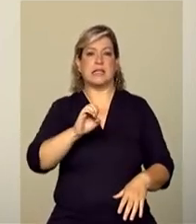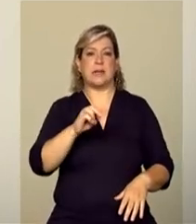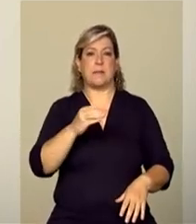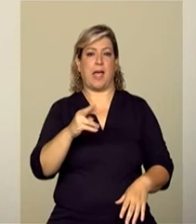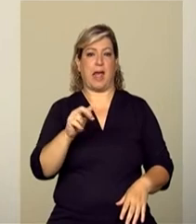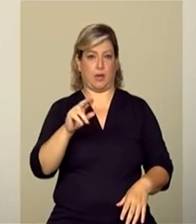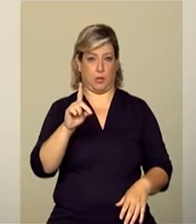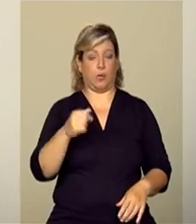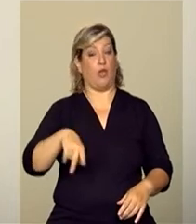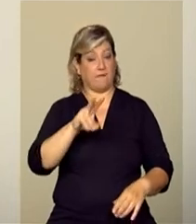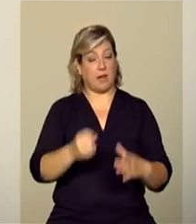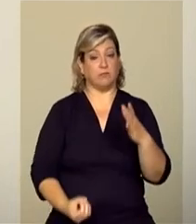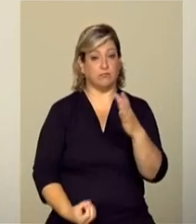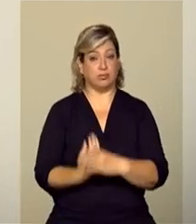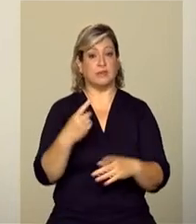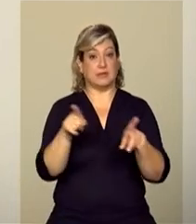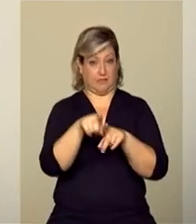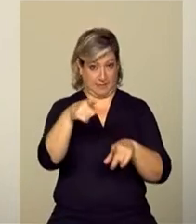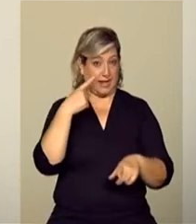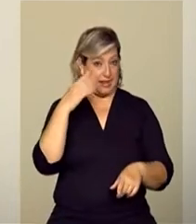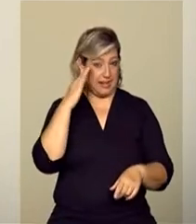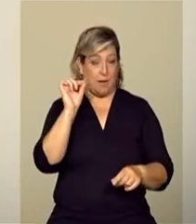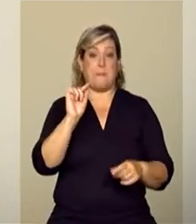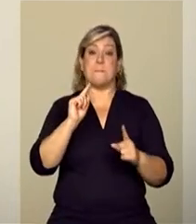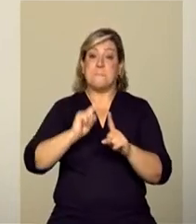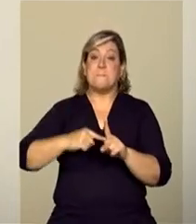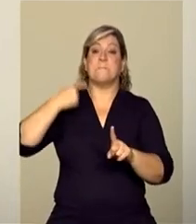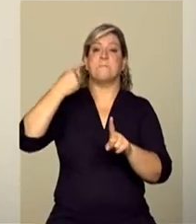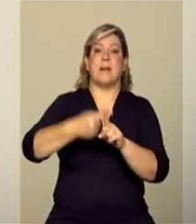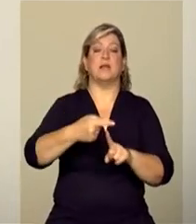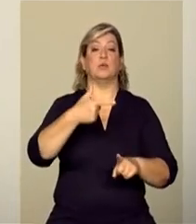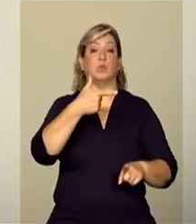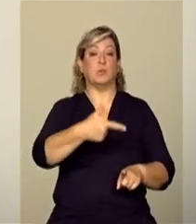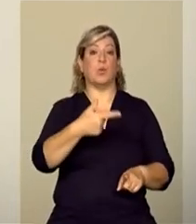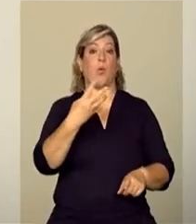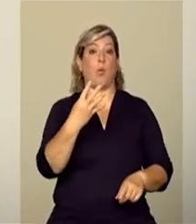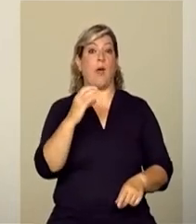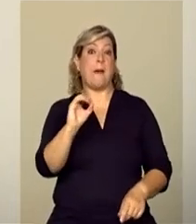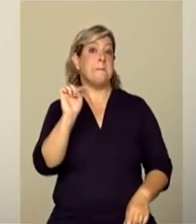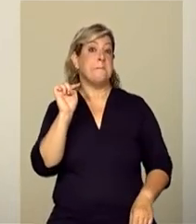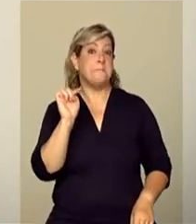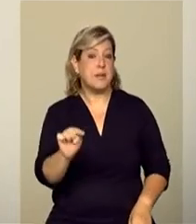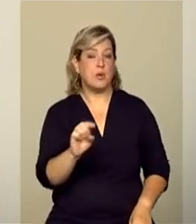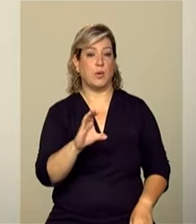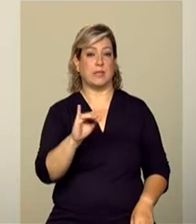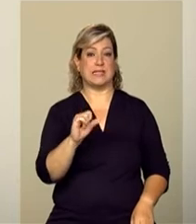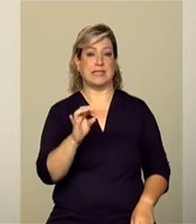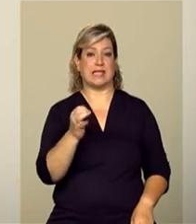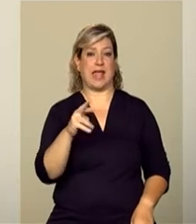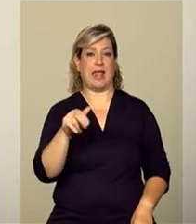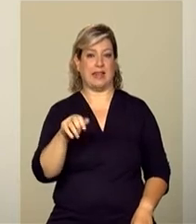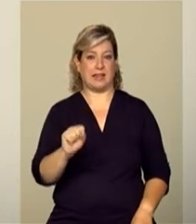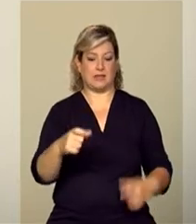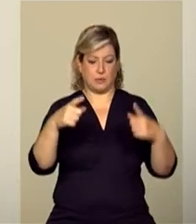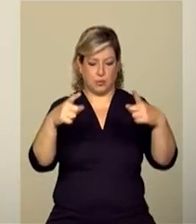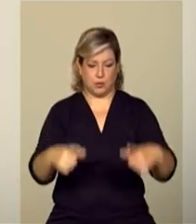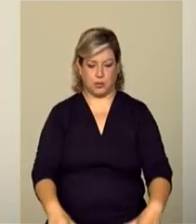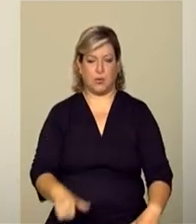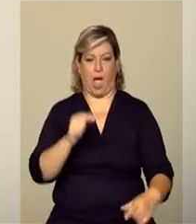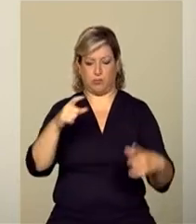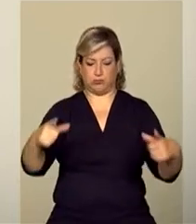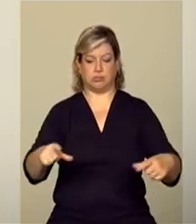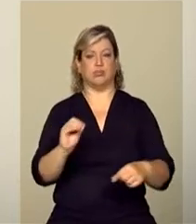e vamos instalar para você ter uma ideia mais 240 mil cisterna só este ano essa